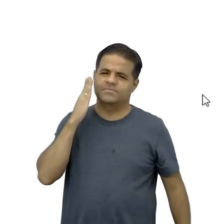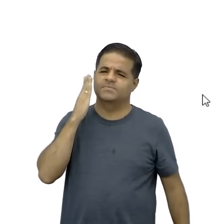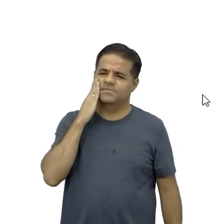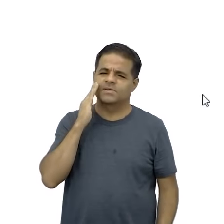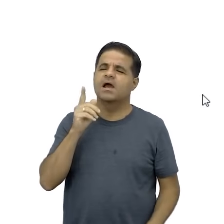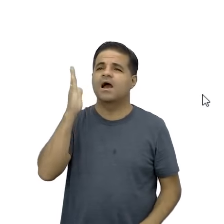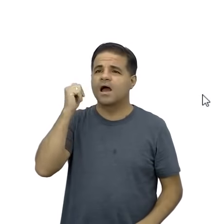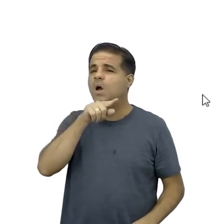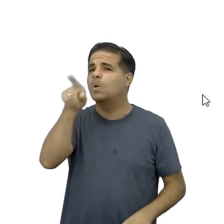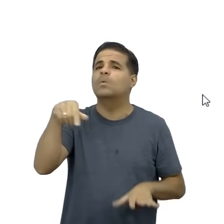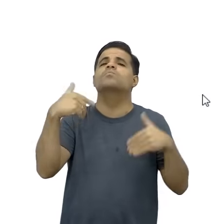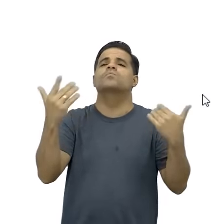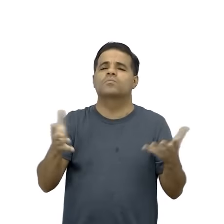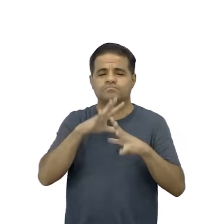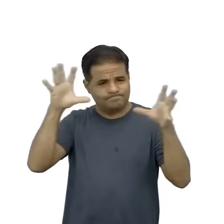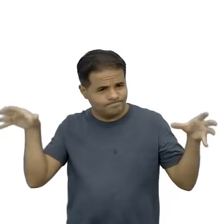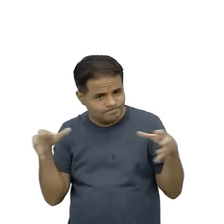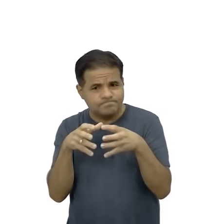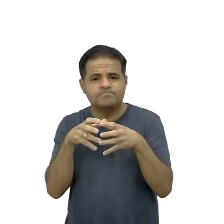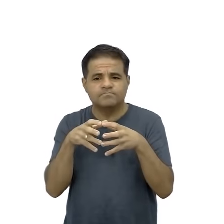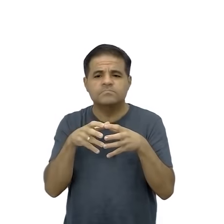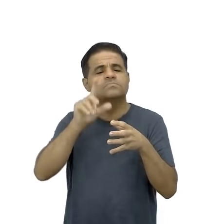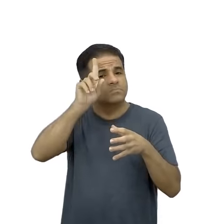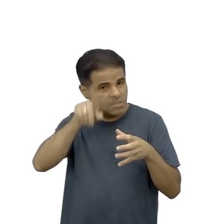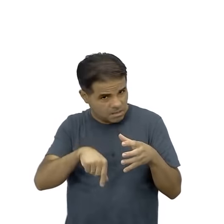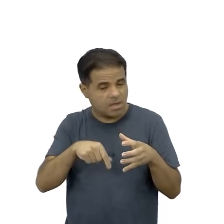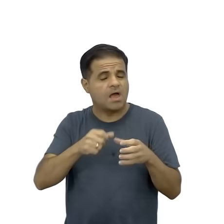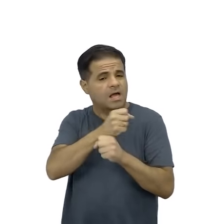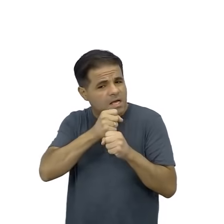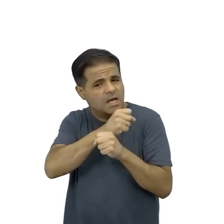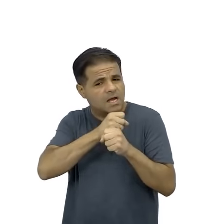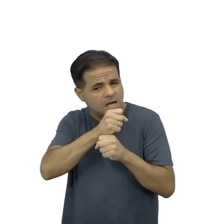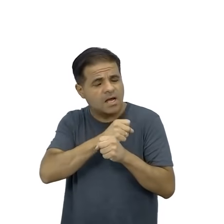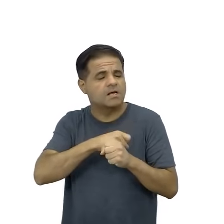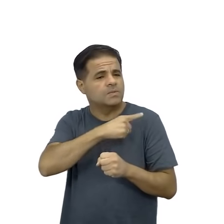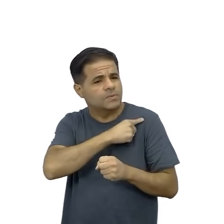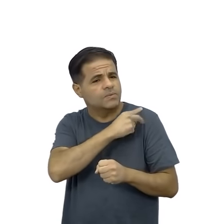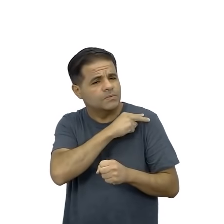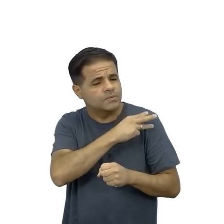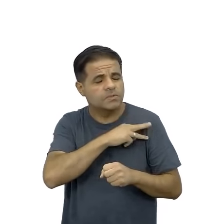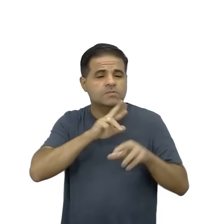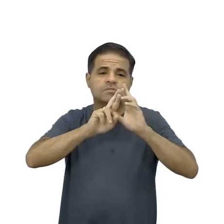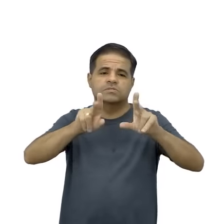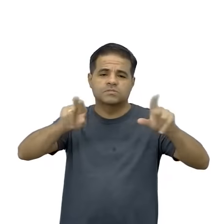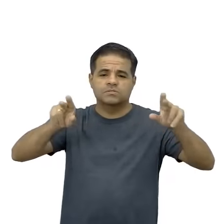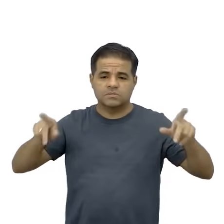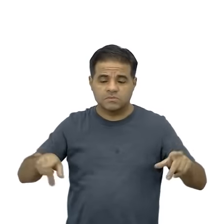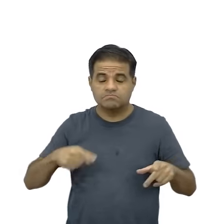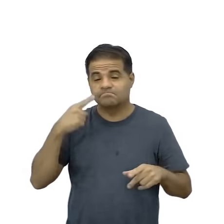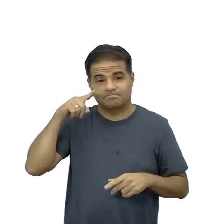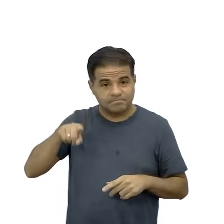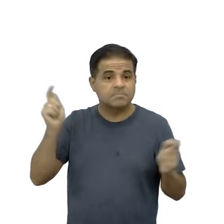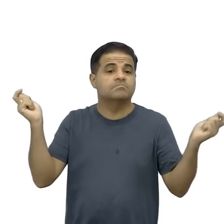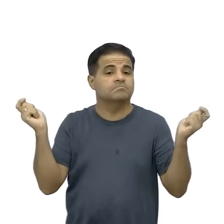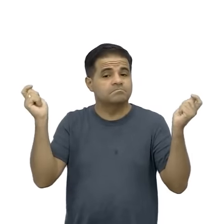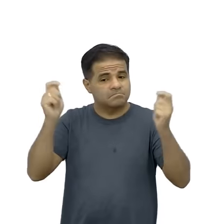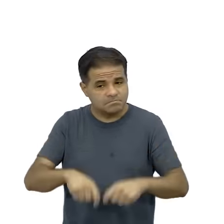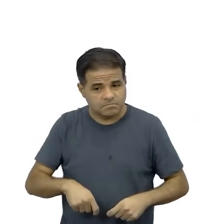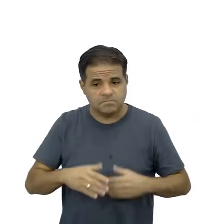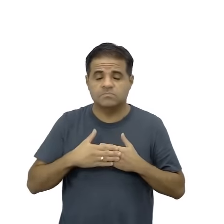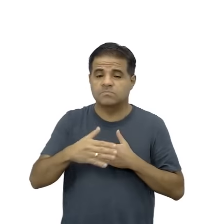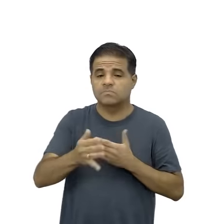vamos supor que nós estamos num agrupamento que são anos e séries diferentes, né? Porque vocês viram essa possibilidade